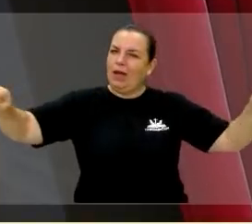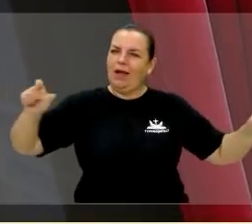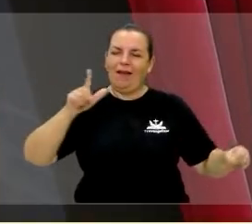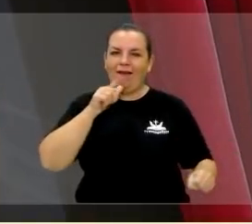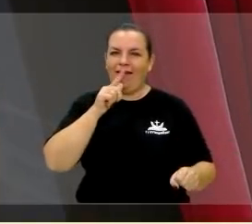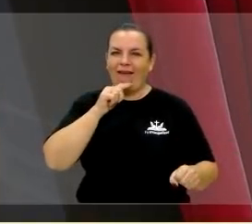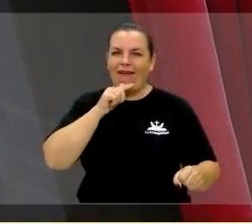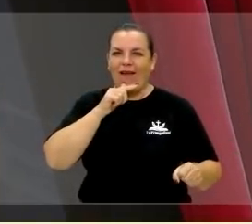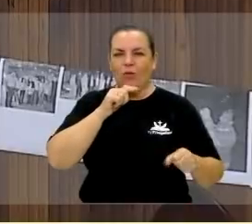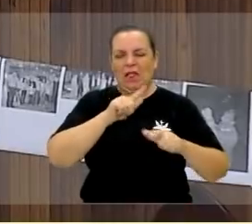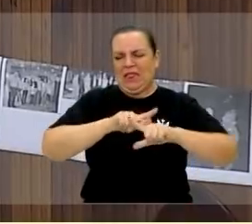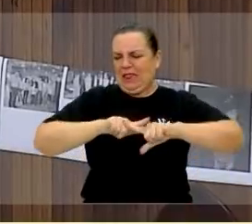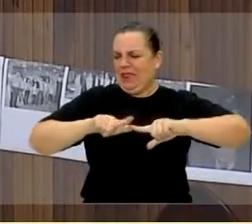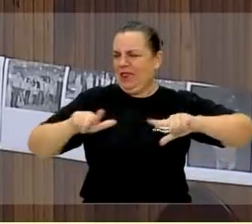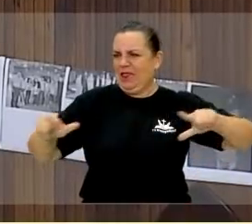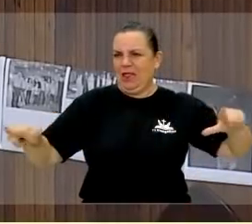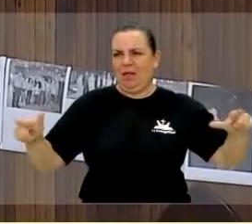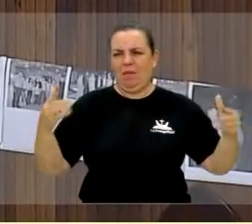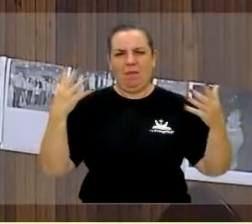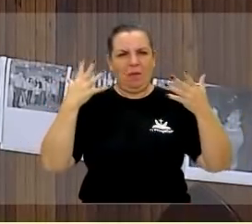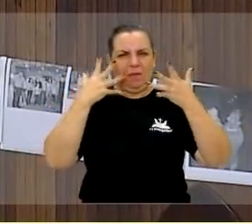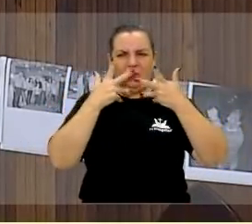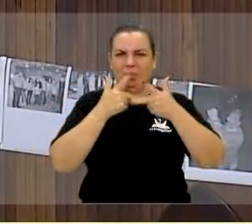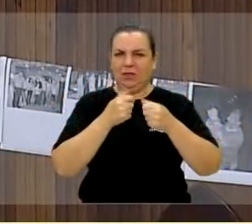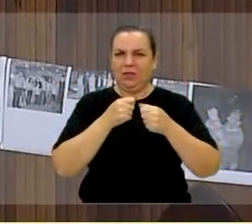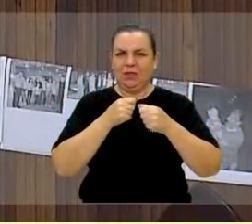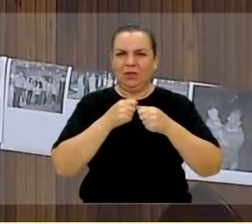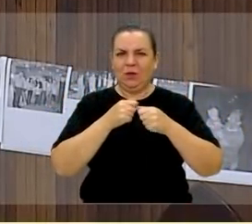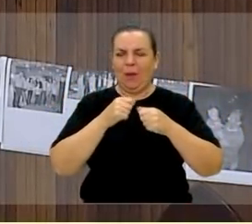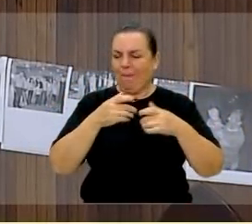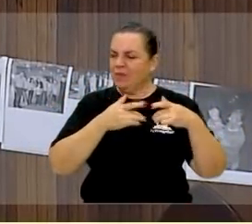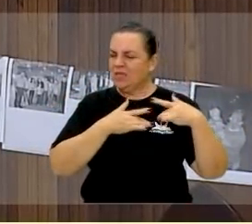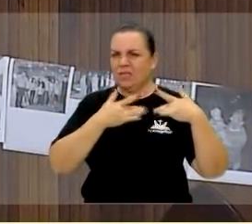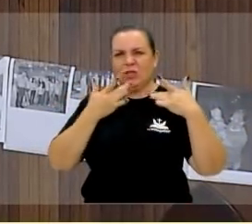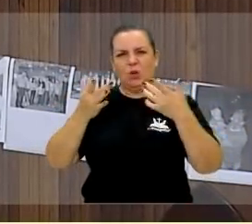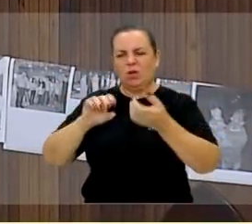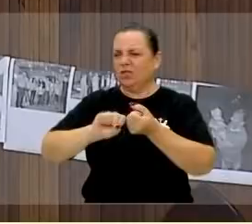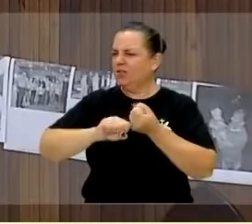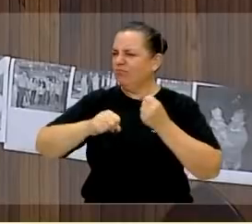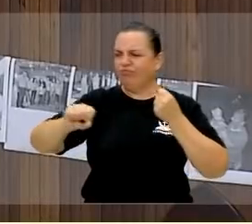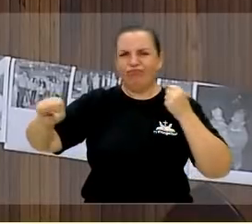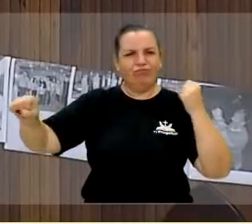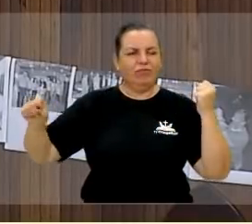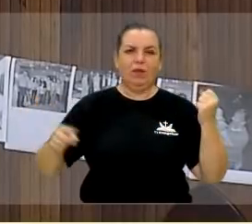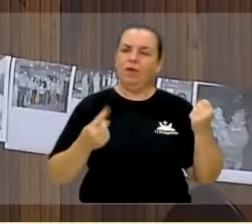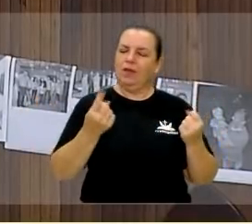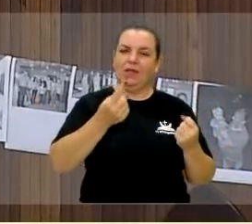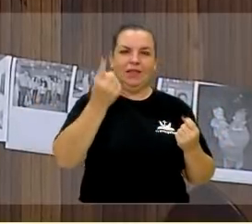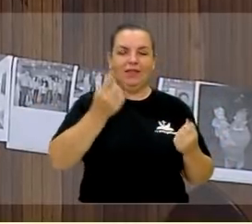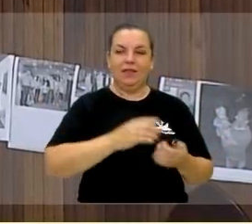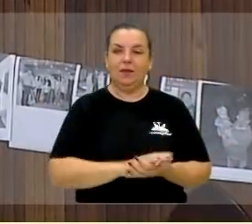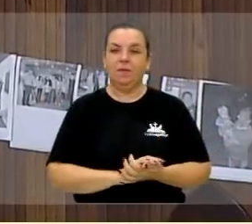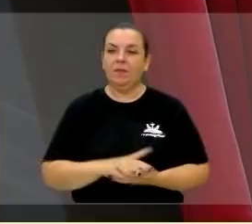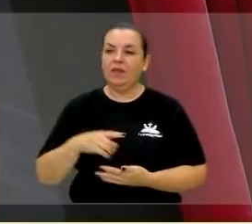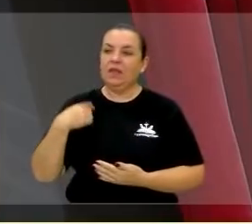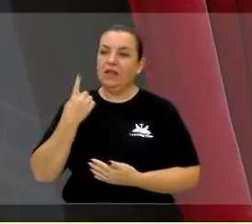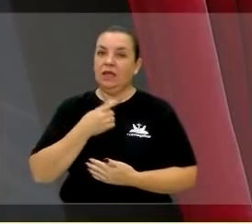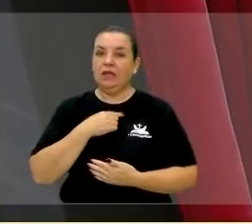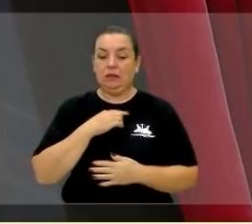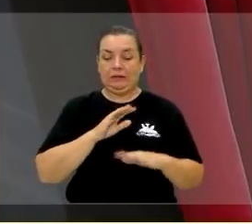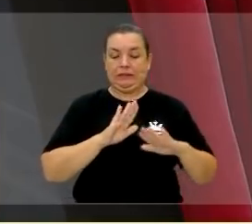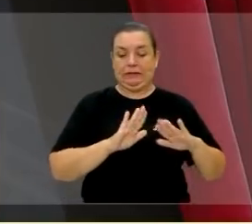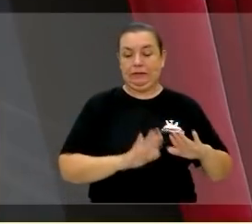Água cristalina, oceano de misericórdia, e a gente fica na